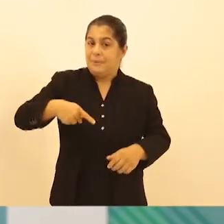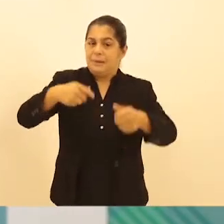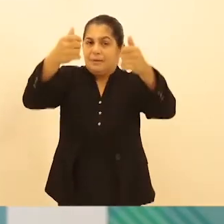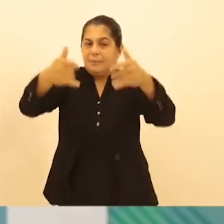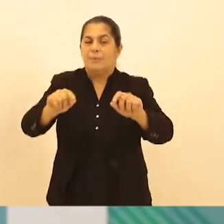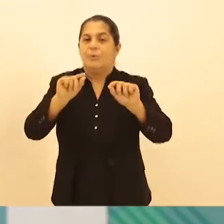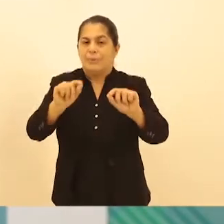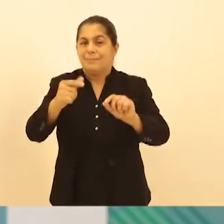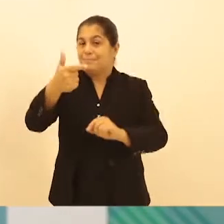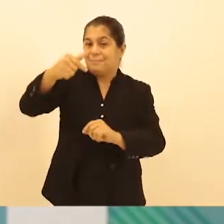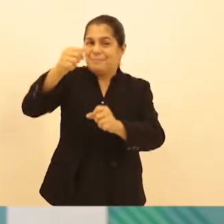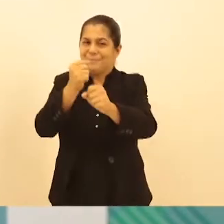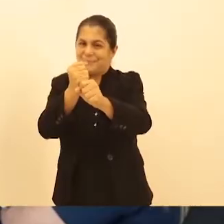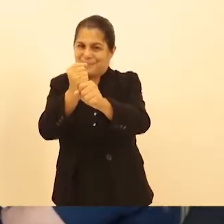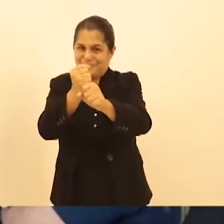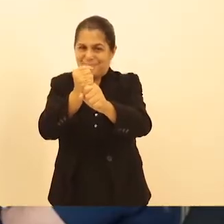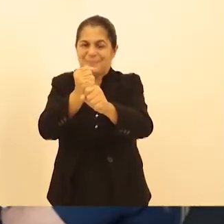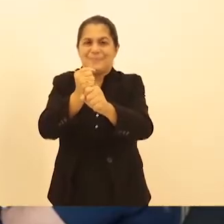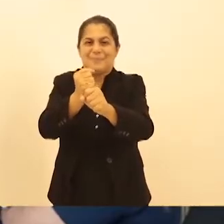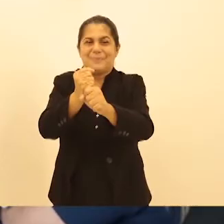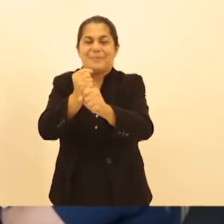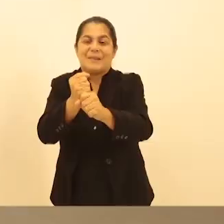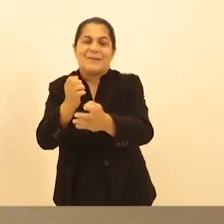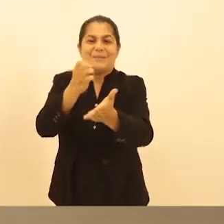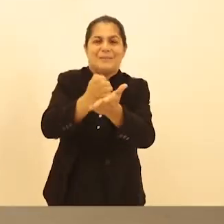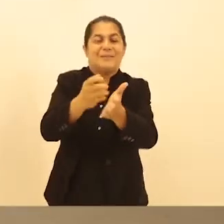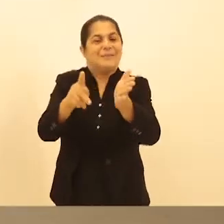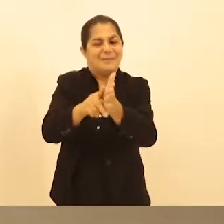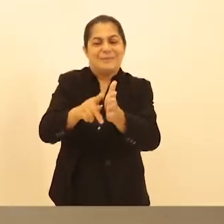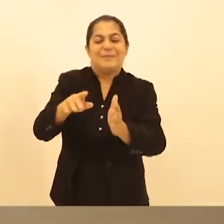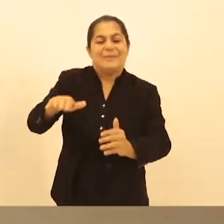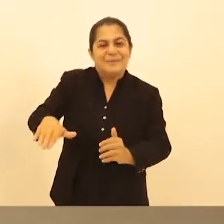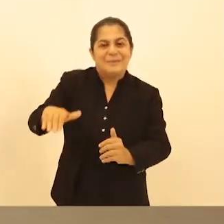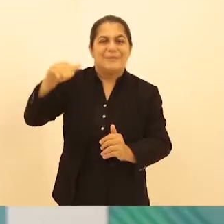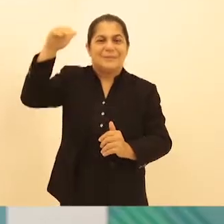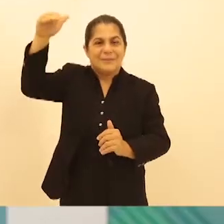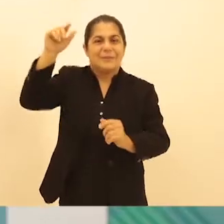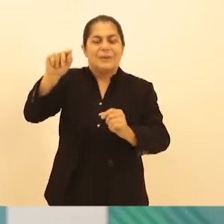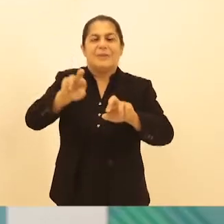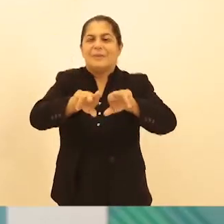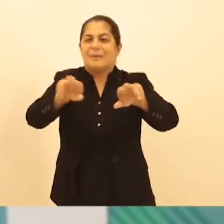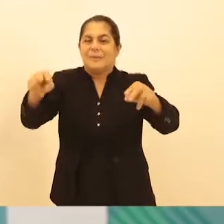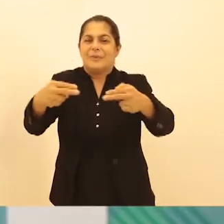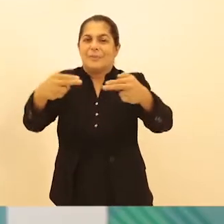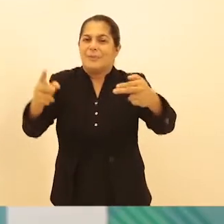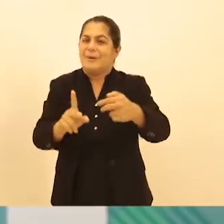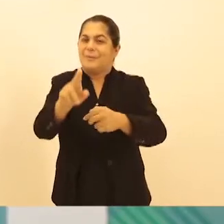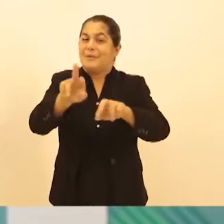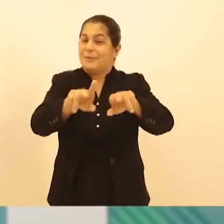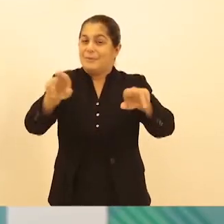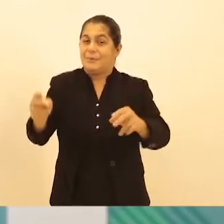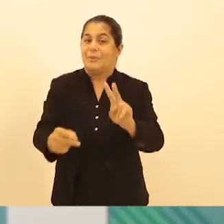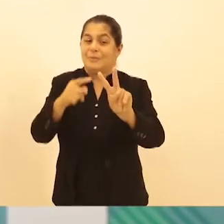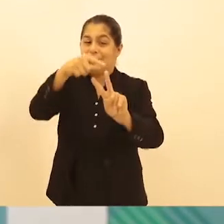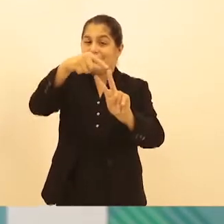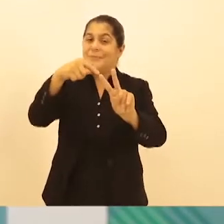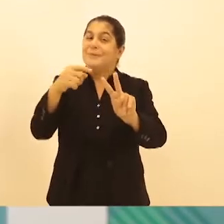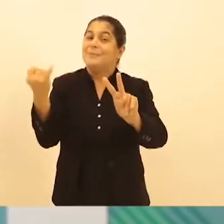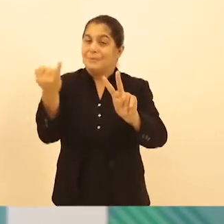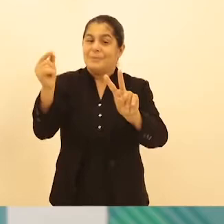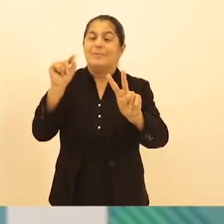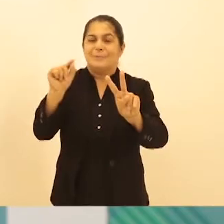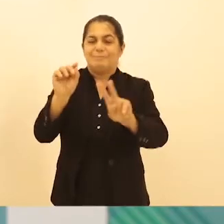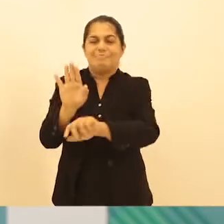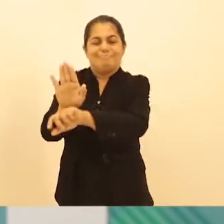comemorar os 27 anos no estatuto da criança e do adolescente fundaç inaugurações de duas obras importantes para garantir